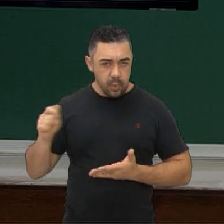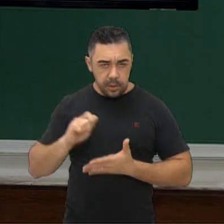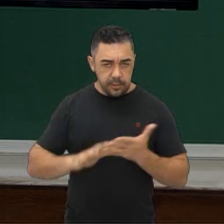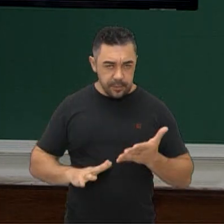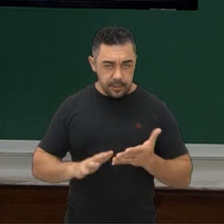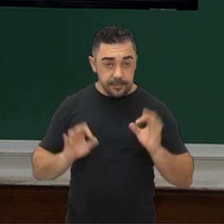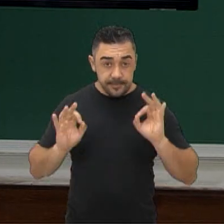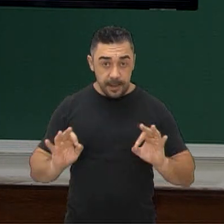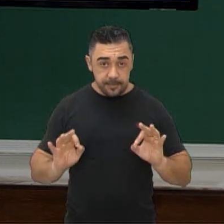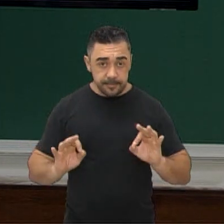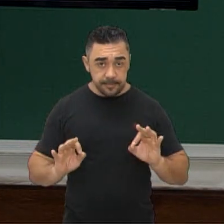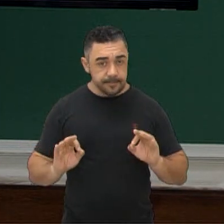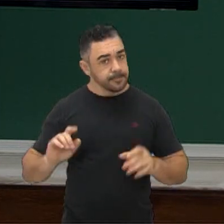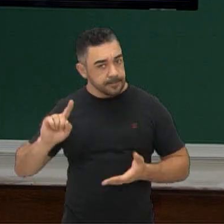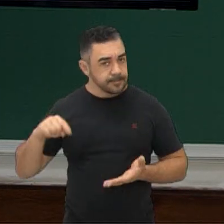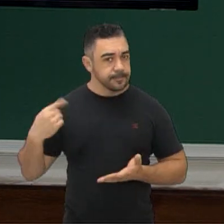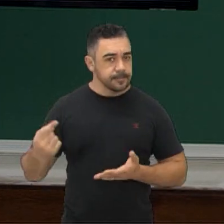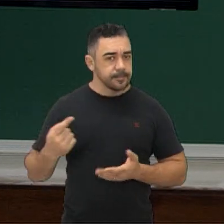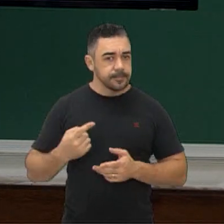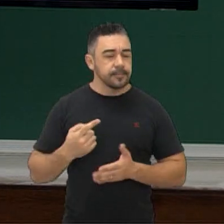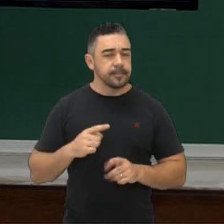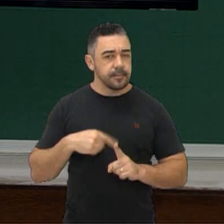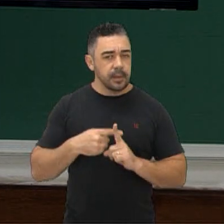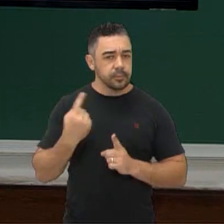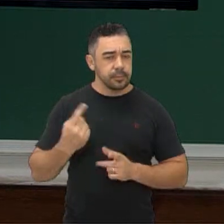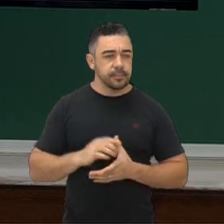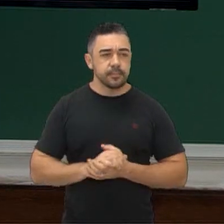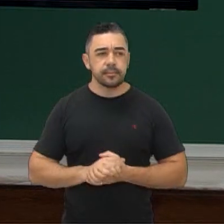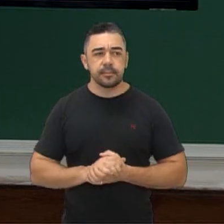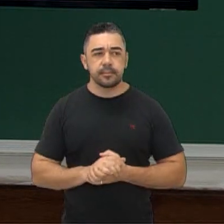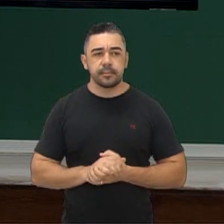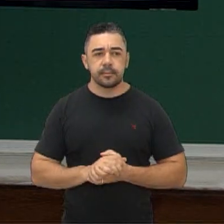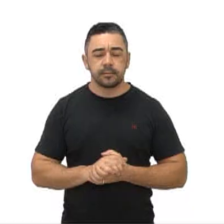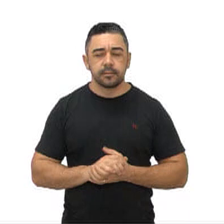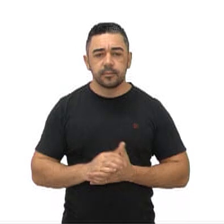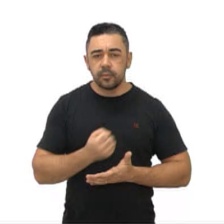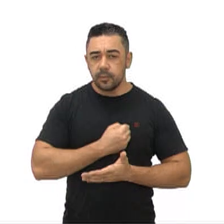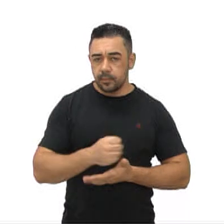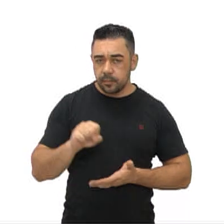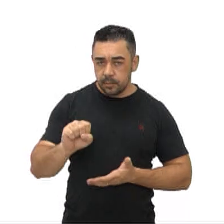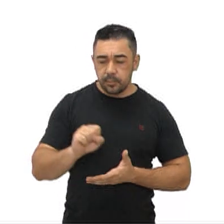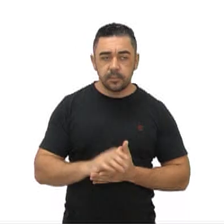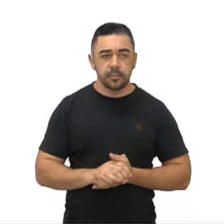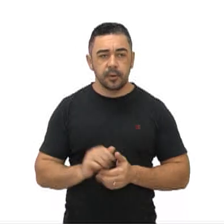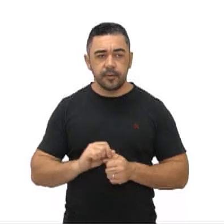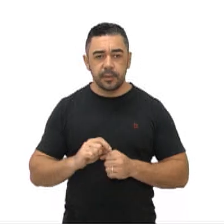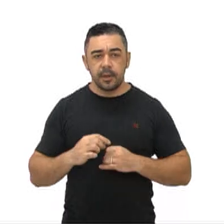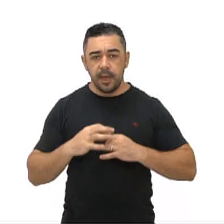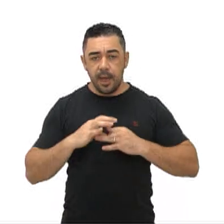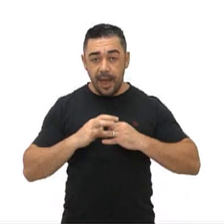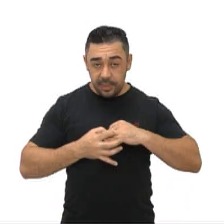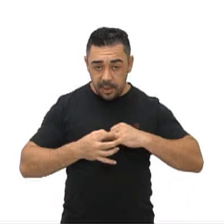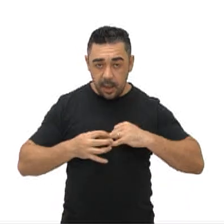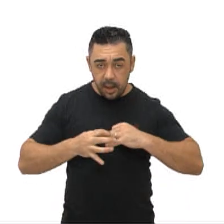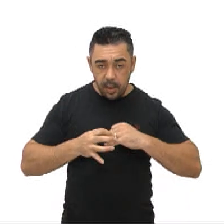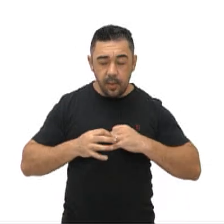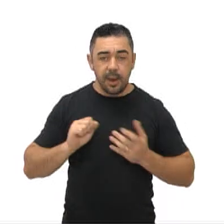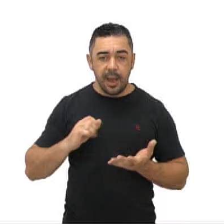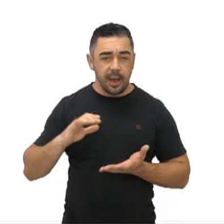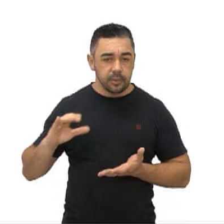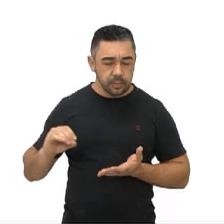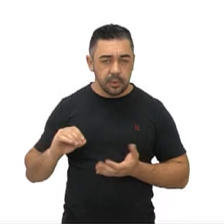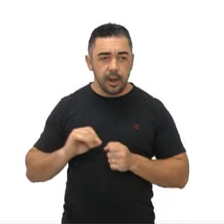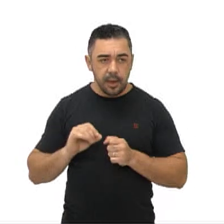exercícios. Certo? Vamos para mais uma atividade? Para a cromação de um anel de aço, um estudante